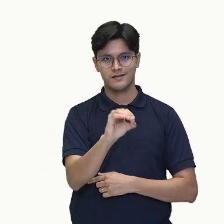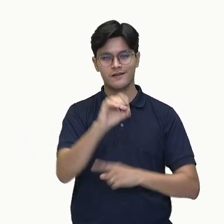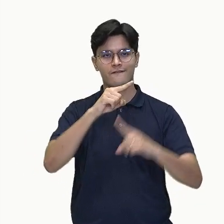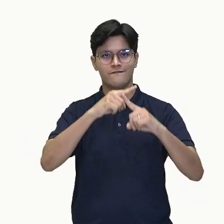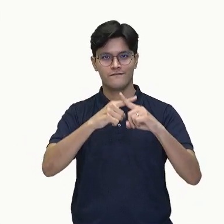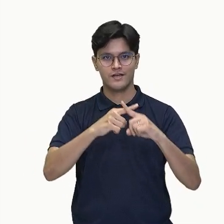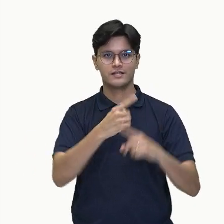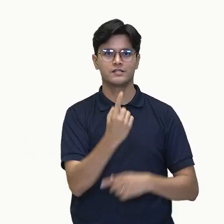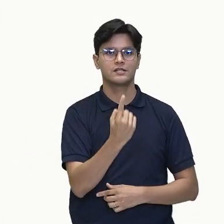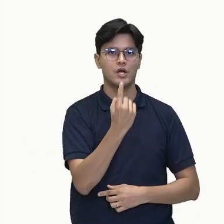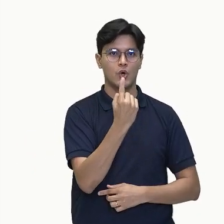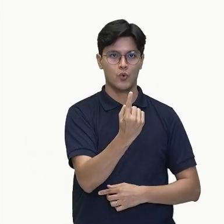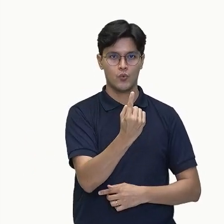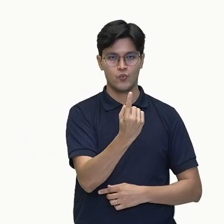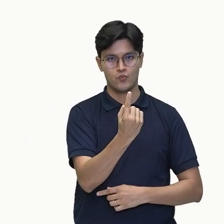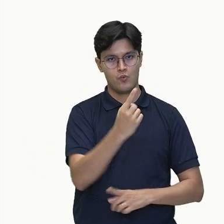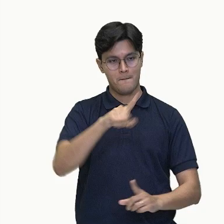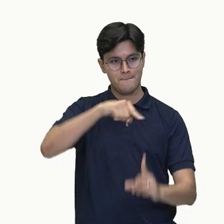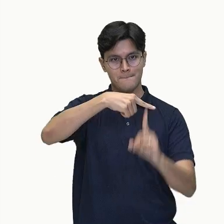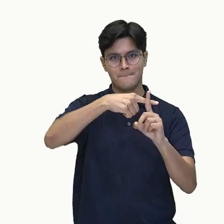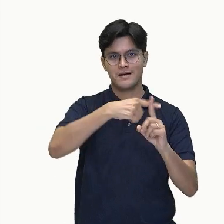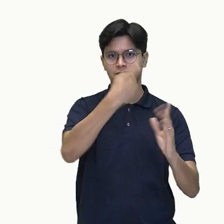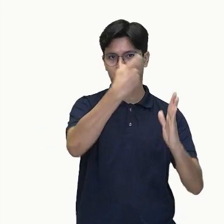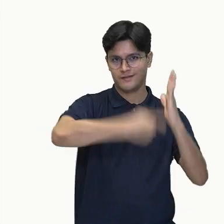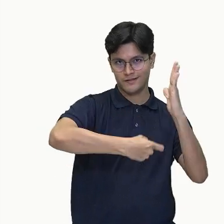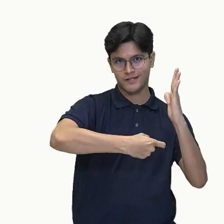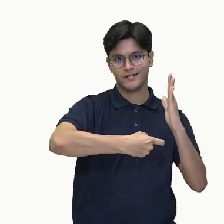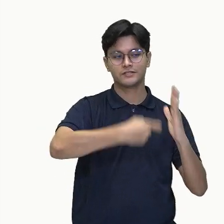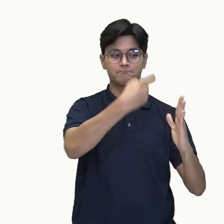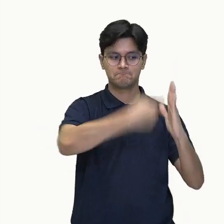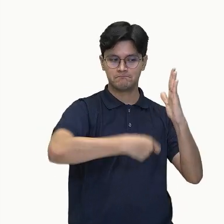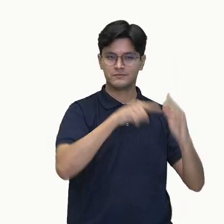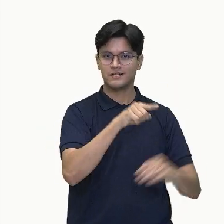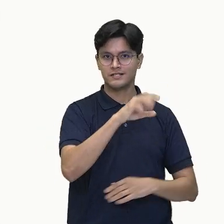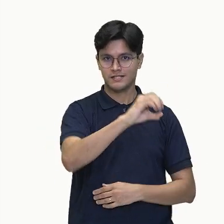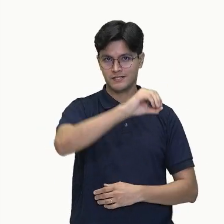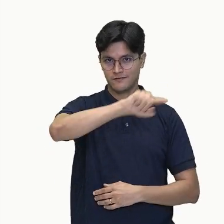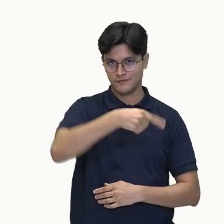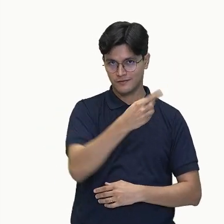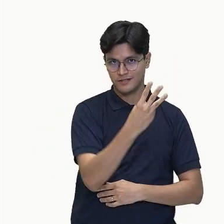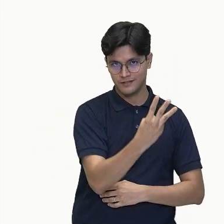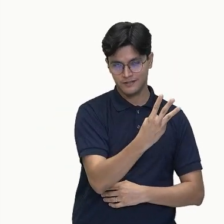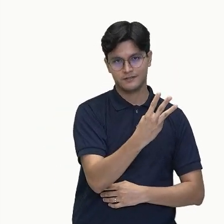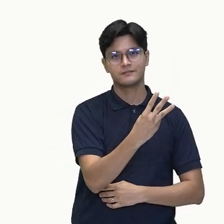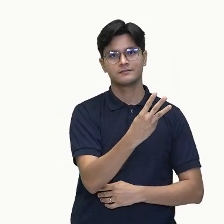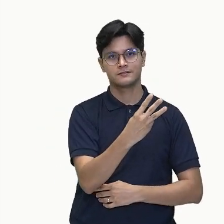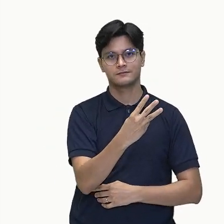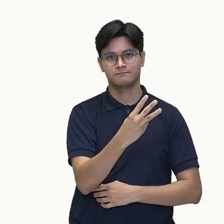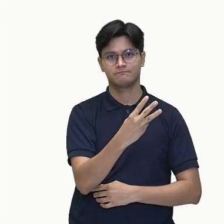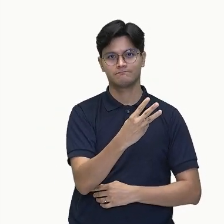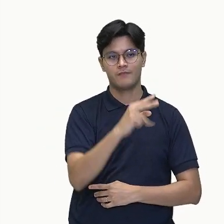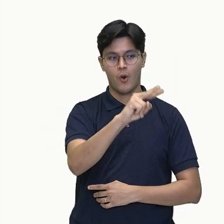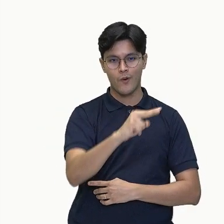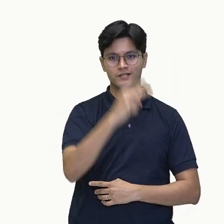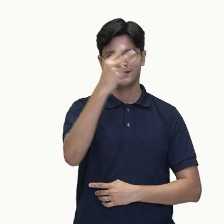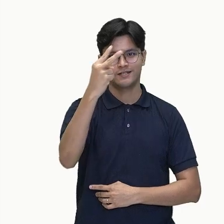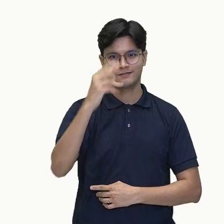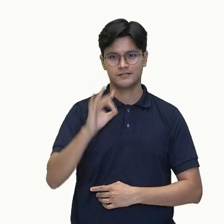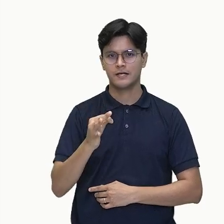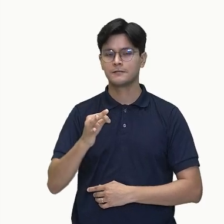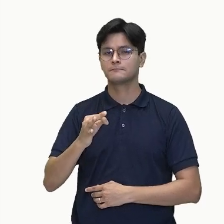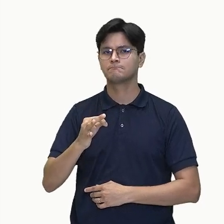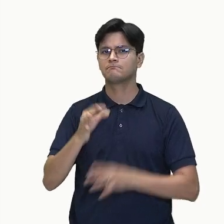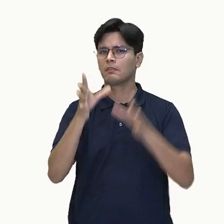1 mais a taxa, ou seja, 1 mais 0,3, isso elevado ao quadrado. Detalhe importante